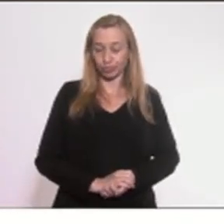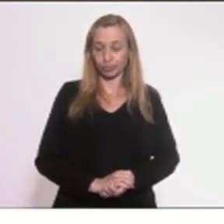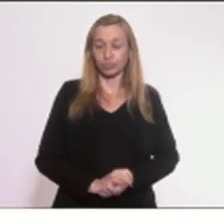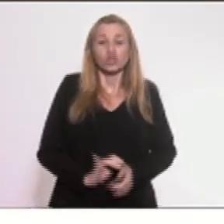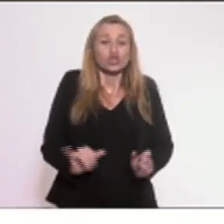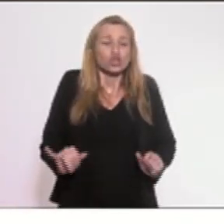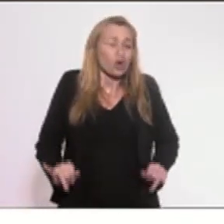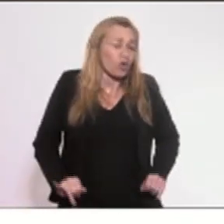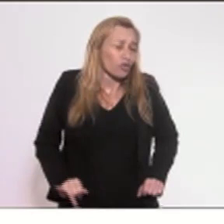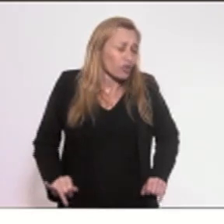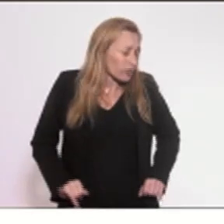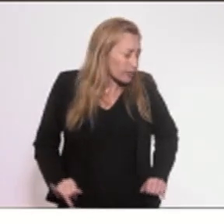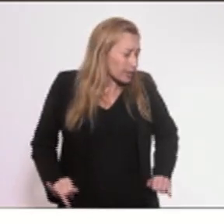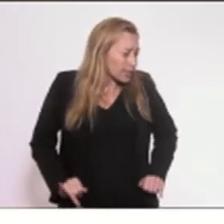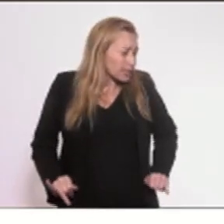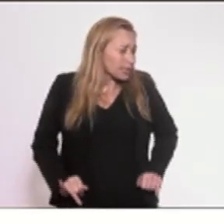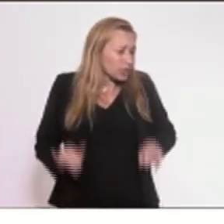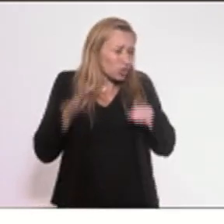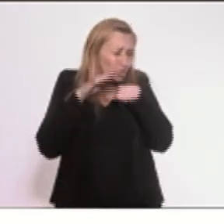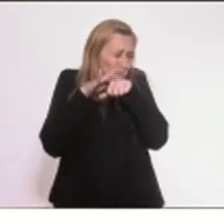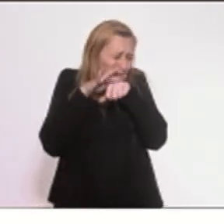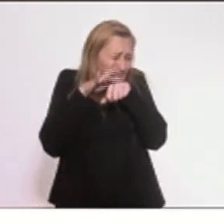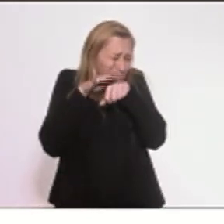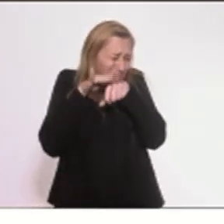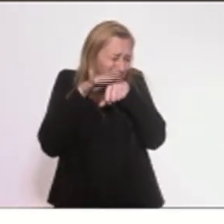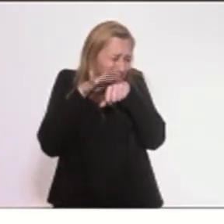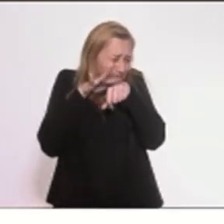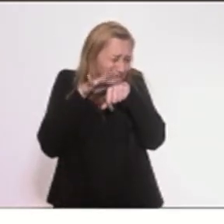sofre de uma doença